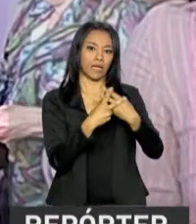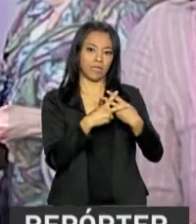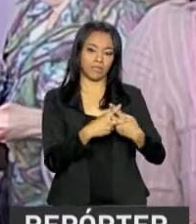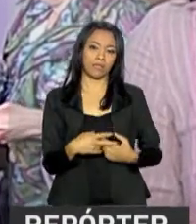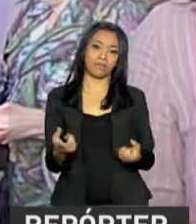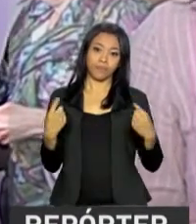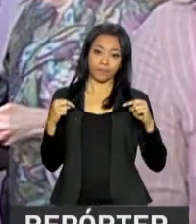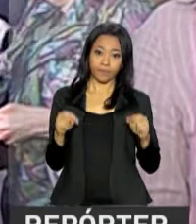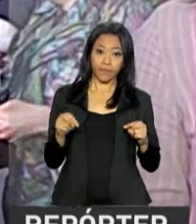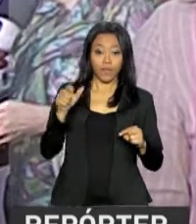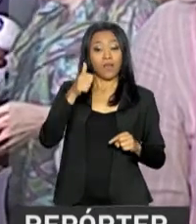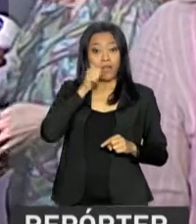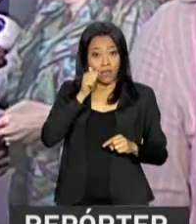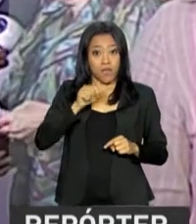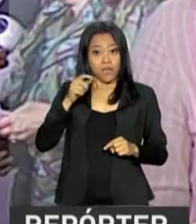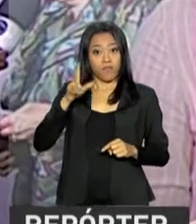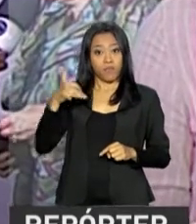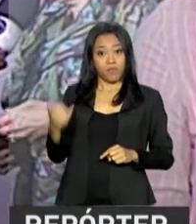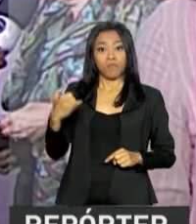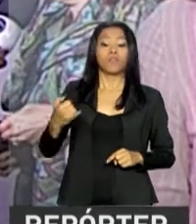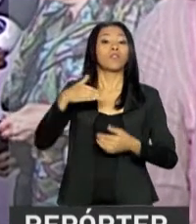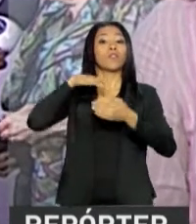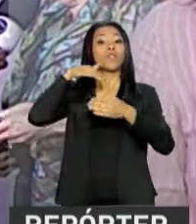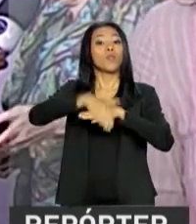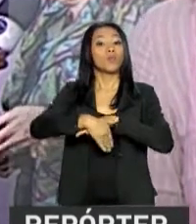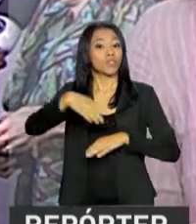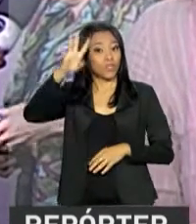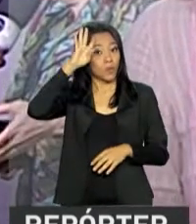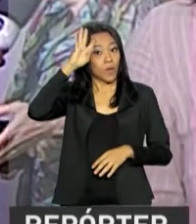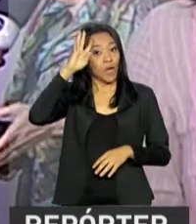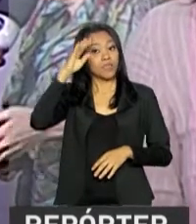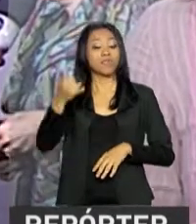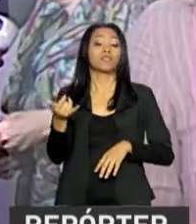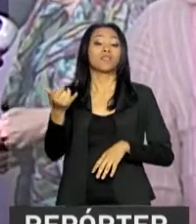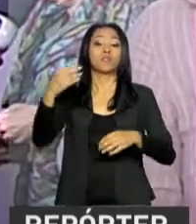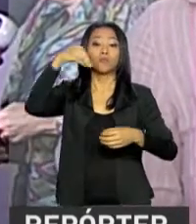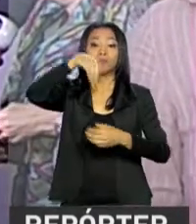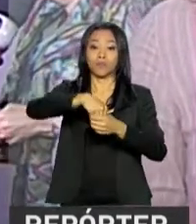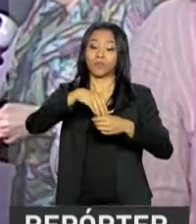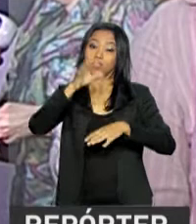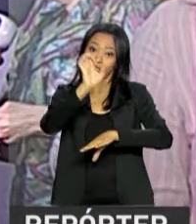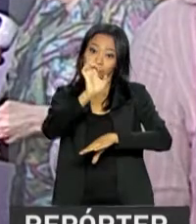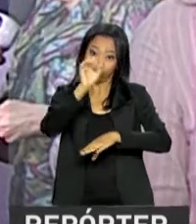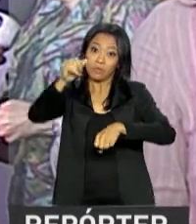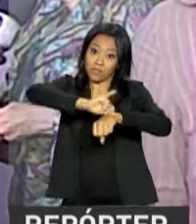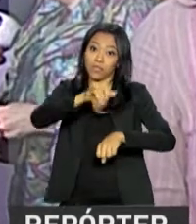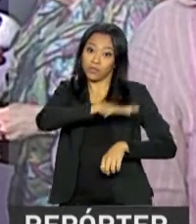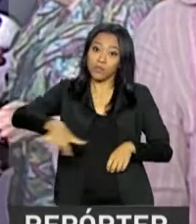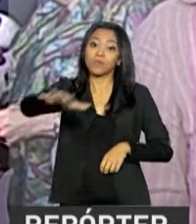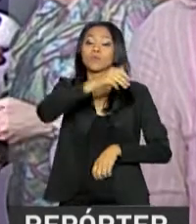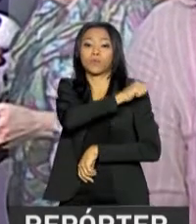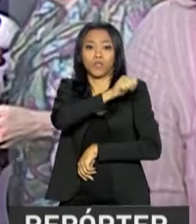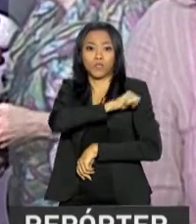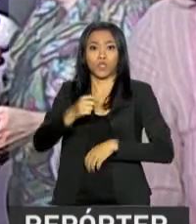38 anos, foi assassinada na noite desta quarta-feira, no centro do Rio de Janeiro, quando o carro em que estava foi atingido